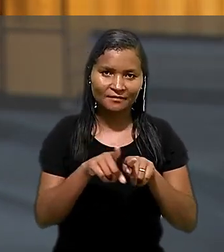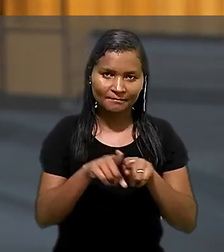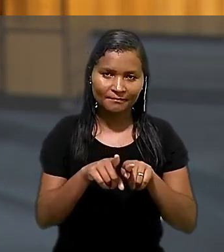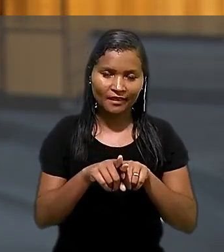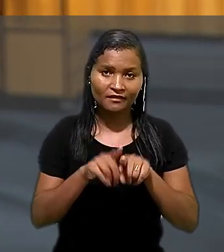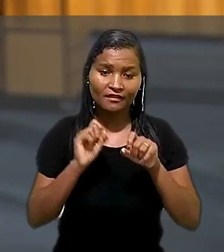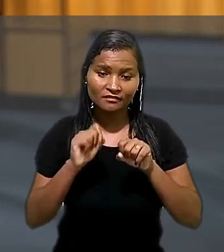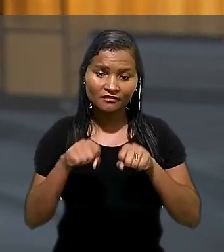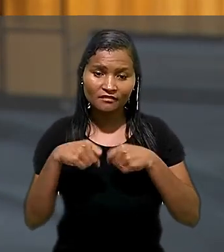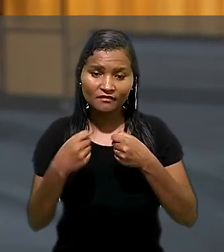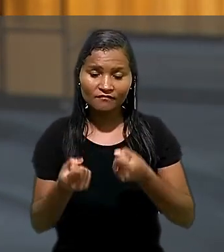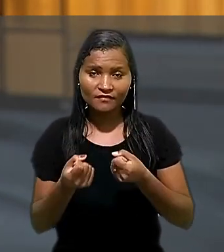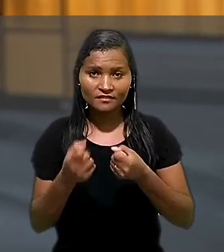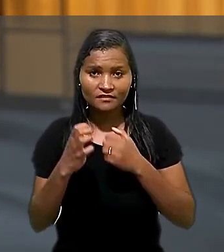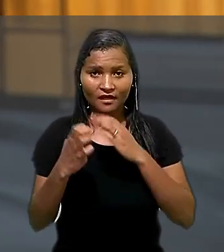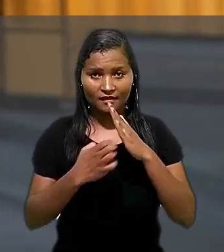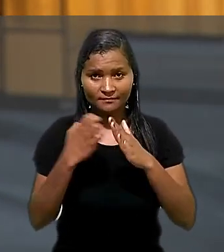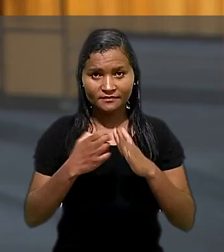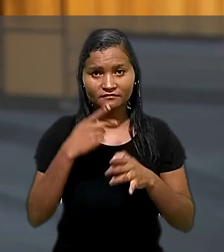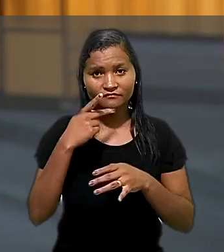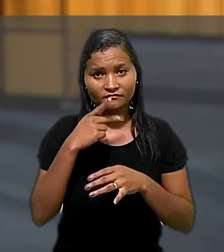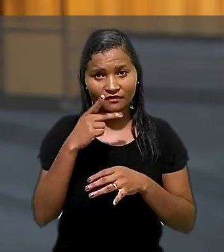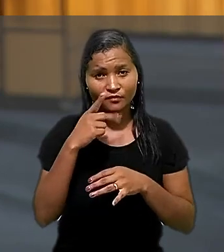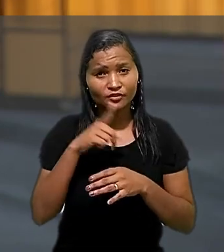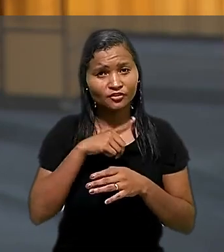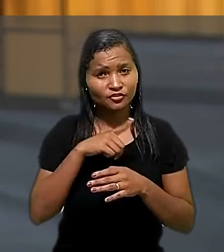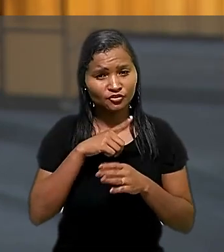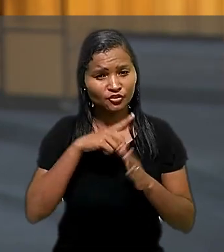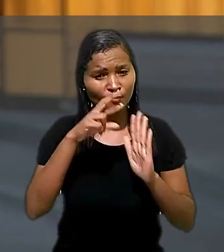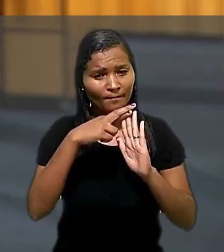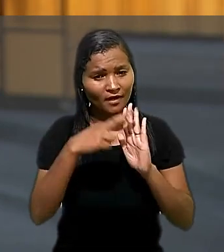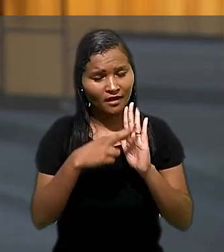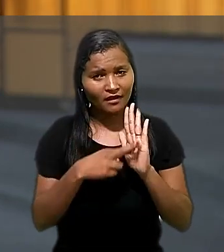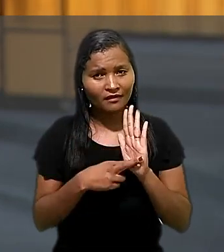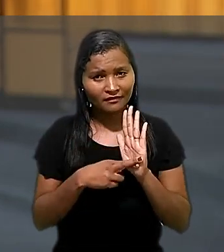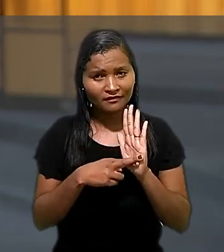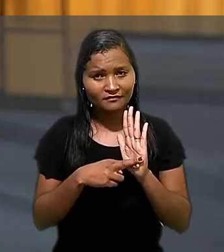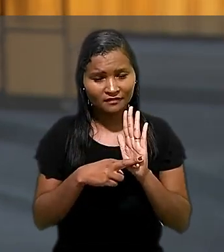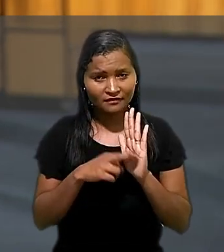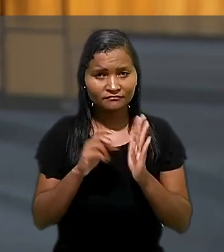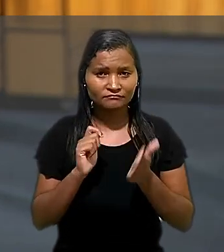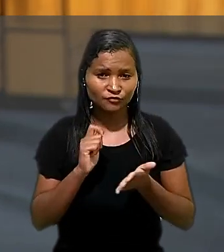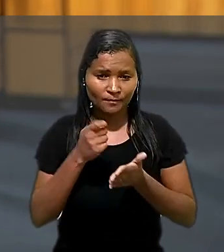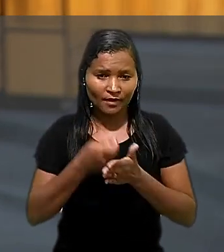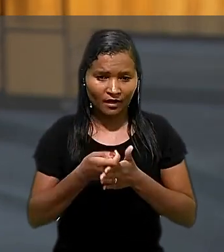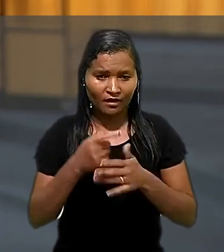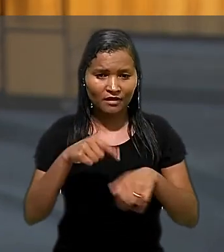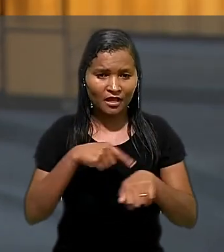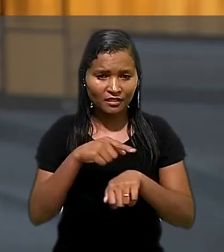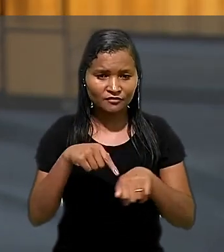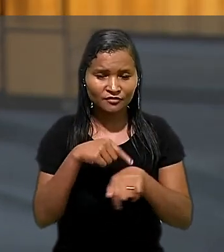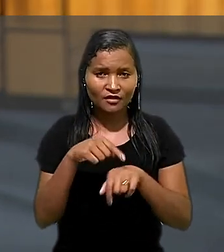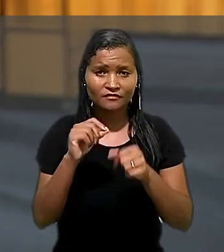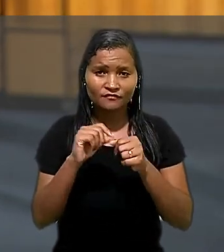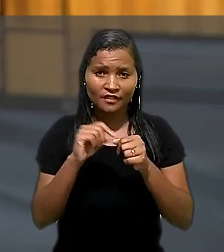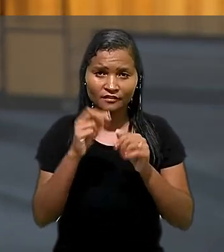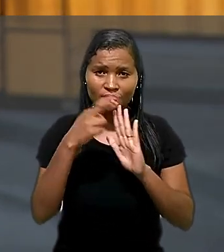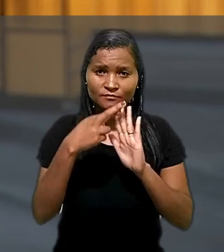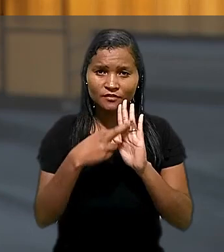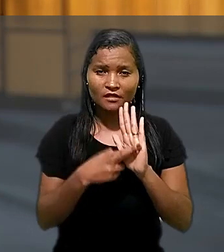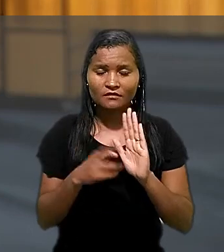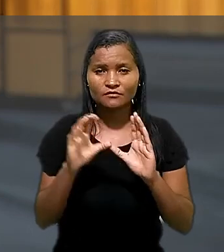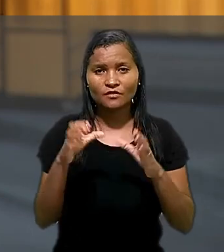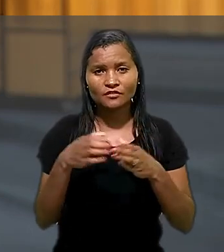extras. Em defesa, a empresa alegou que havia um regime de compensação de banco de horas fixado por